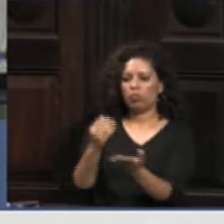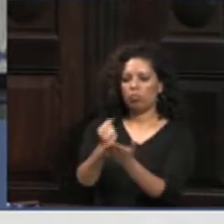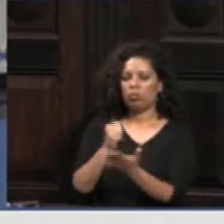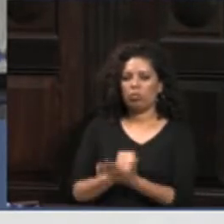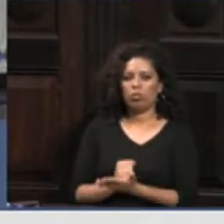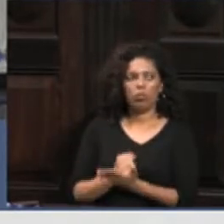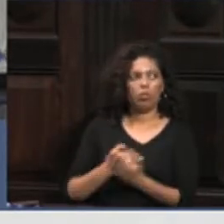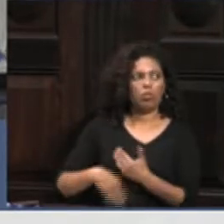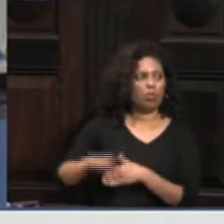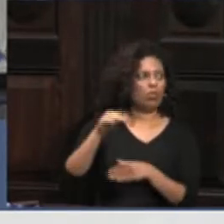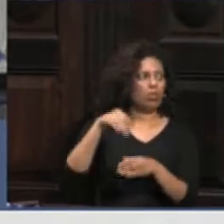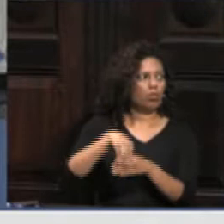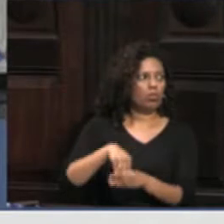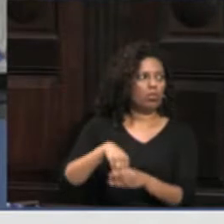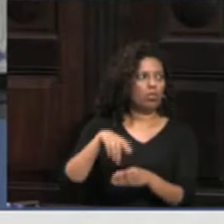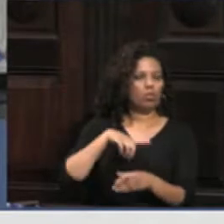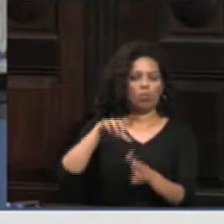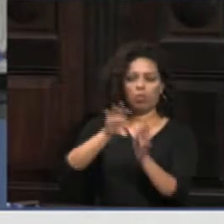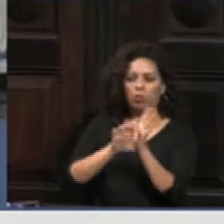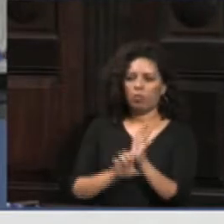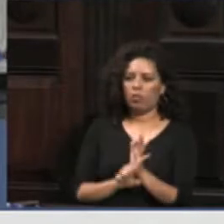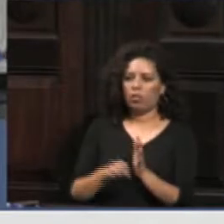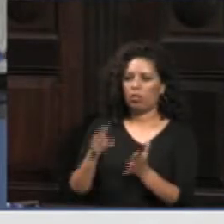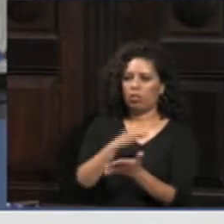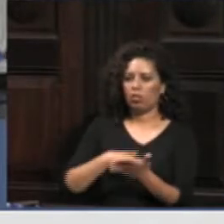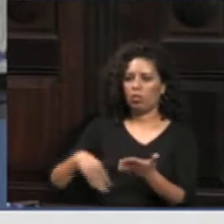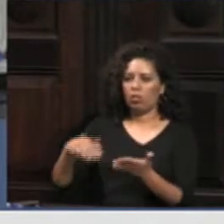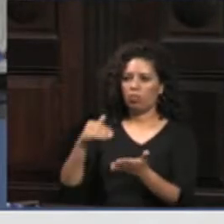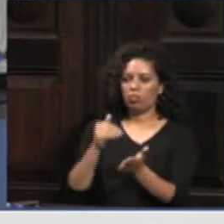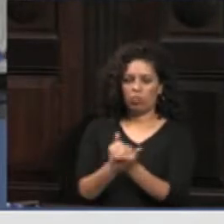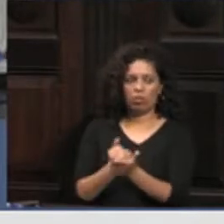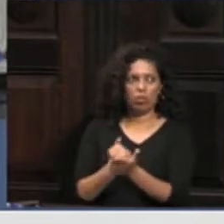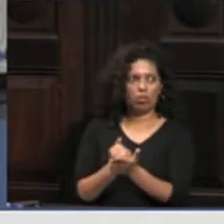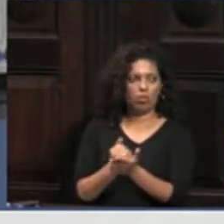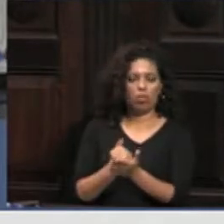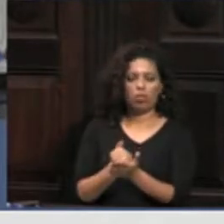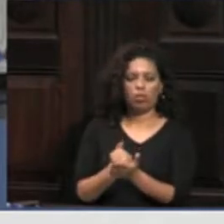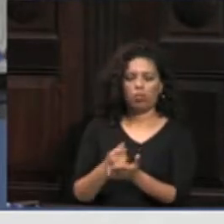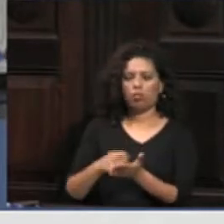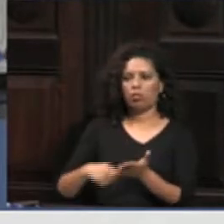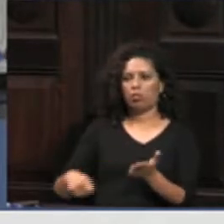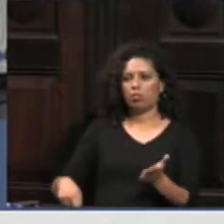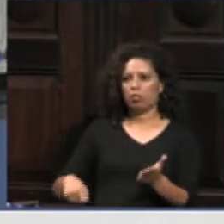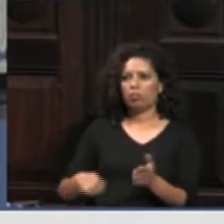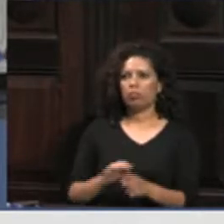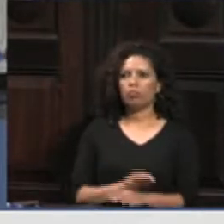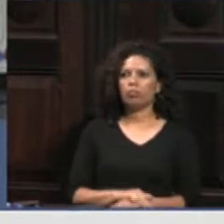aprovado. Em votação, projeto assim emendado. Os senhores que aprovam nesse como estão, aprovado, vai autógrafo.